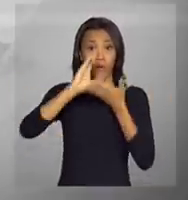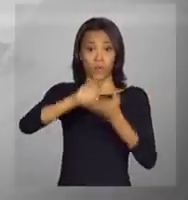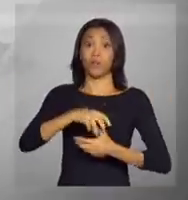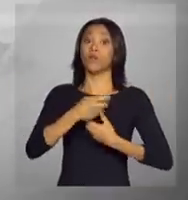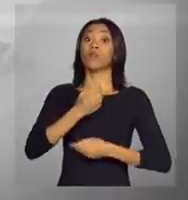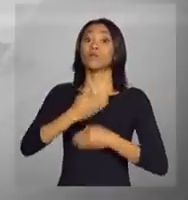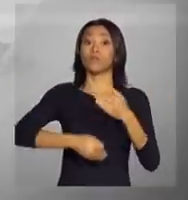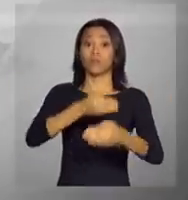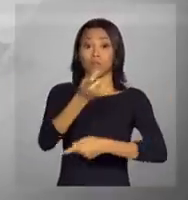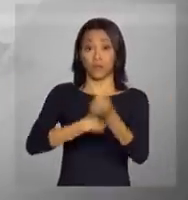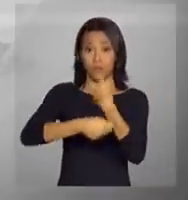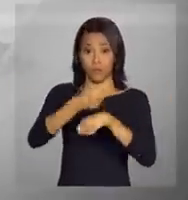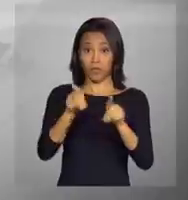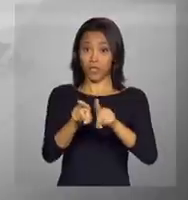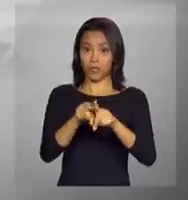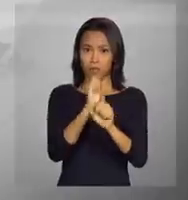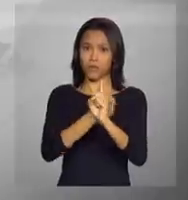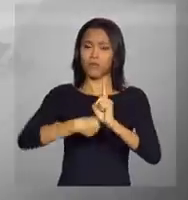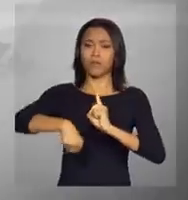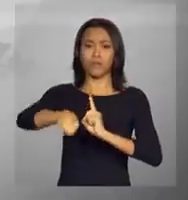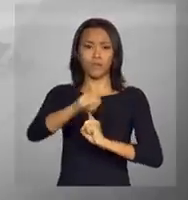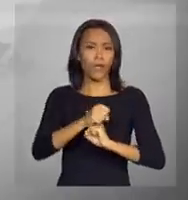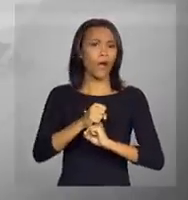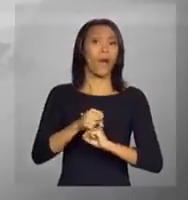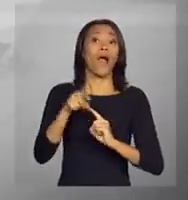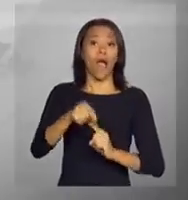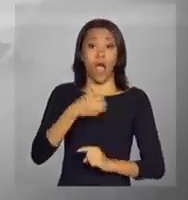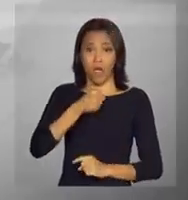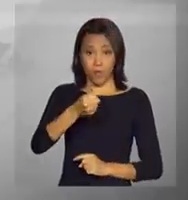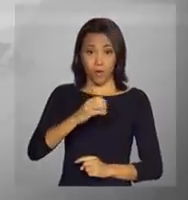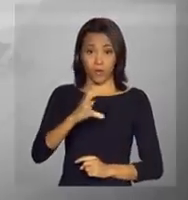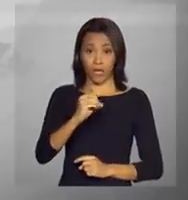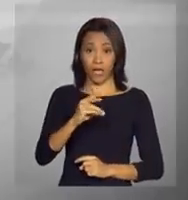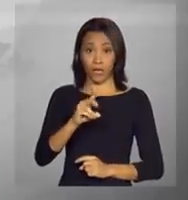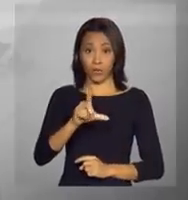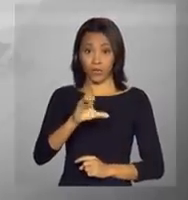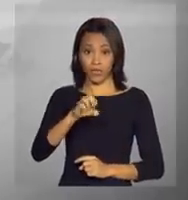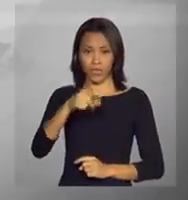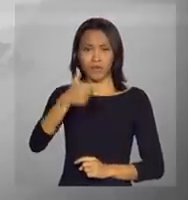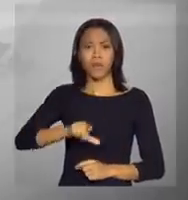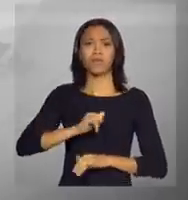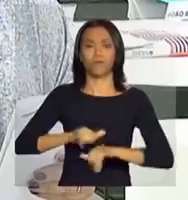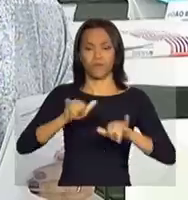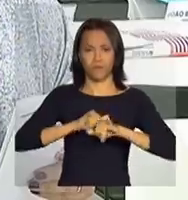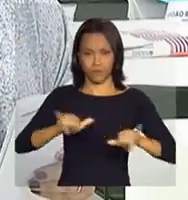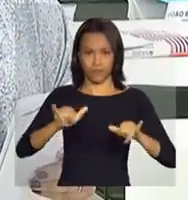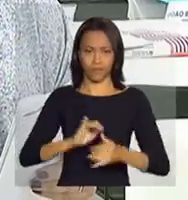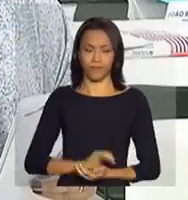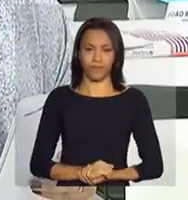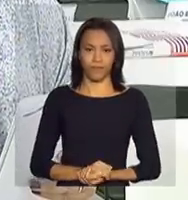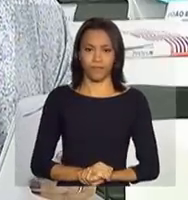desenvolvimento econômico e social a repórter Carolina Monteiro tem outras